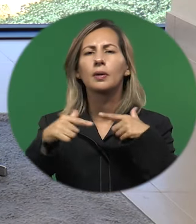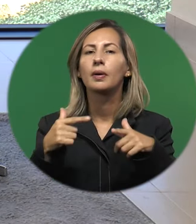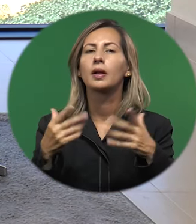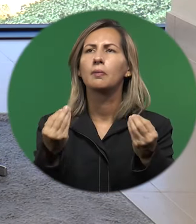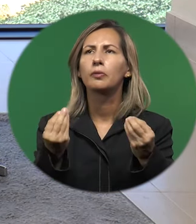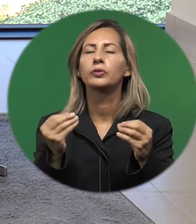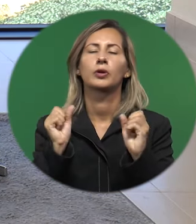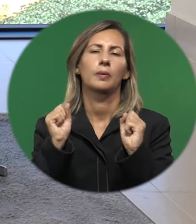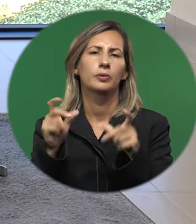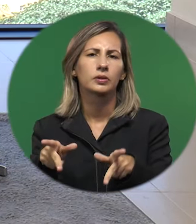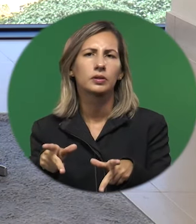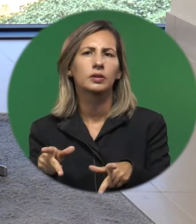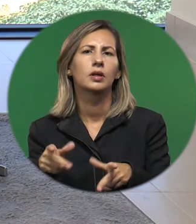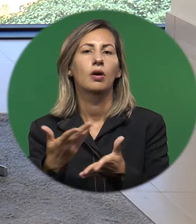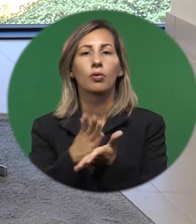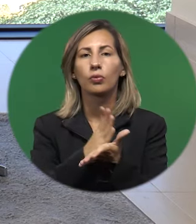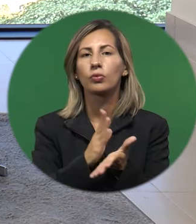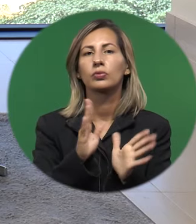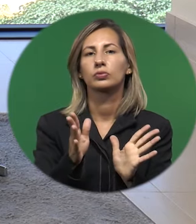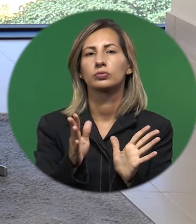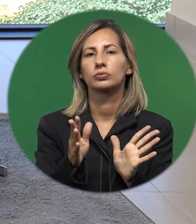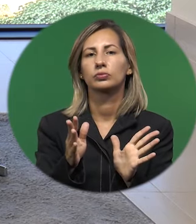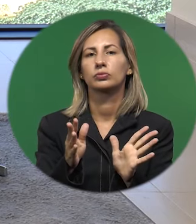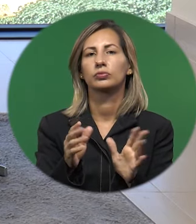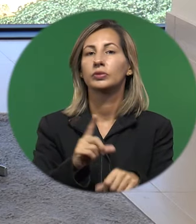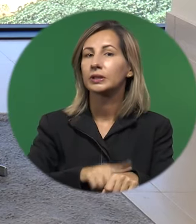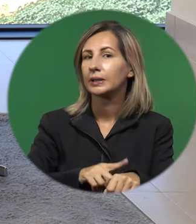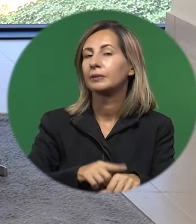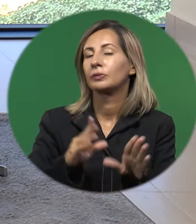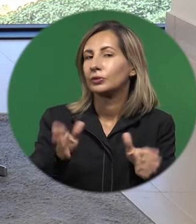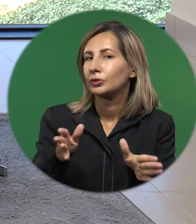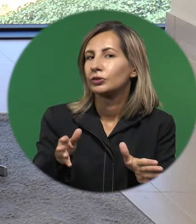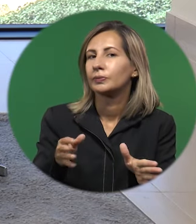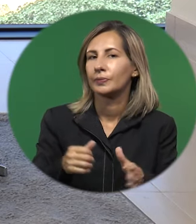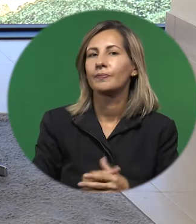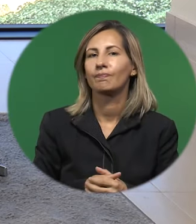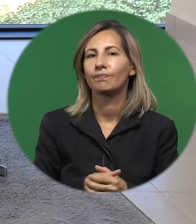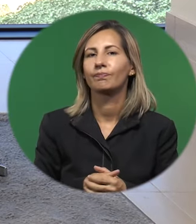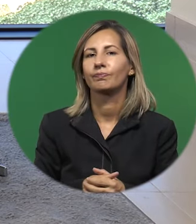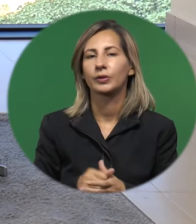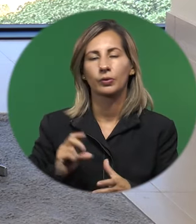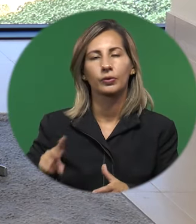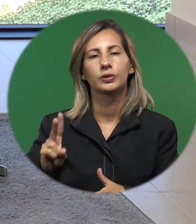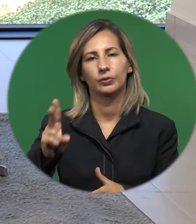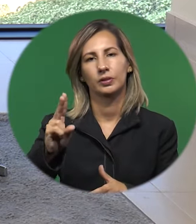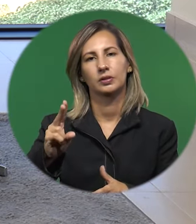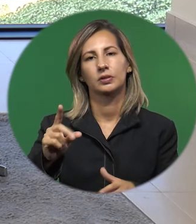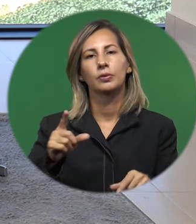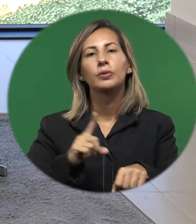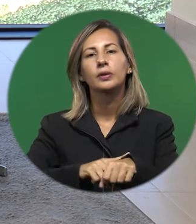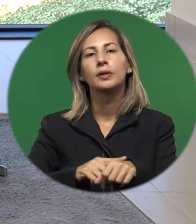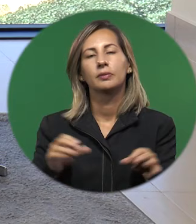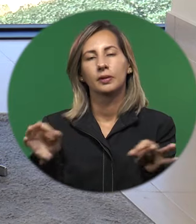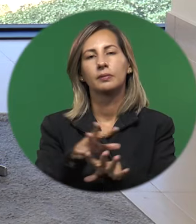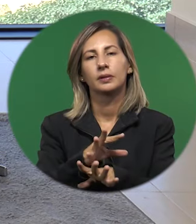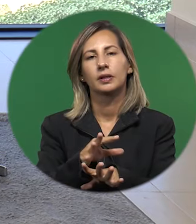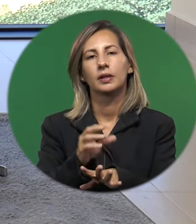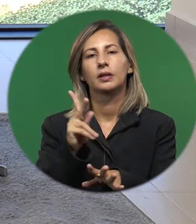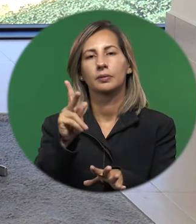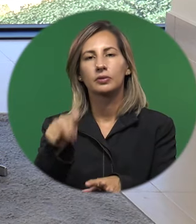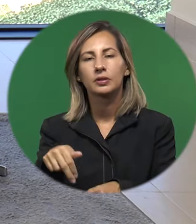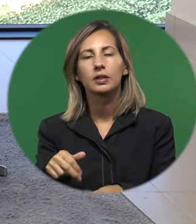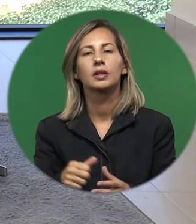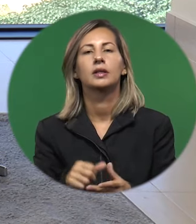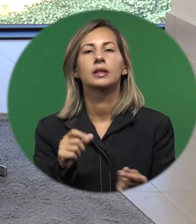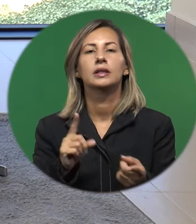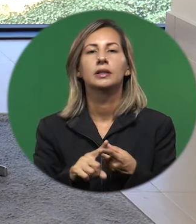que estão para se aposentar, alguns já estão em tempo, assim, já no abono de permanência, que é já tem o tempo necessário